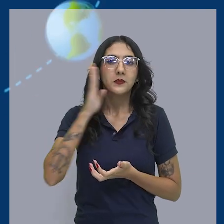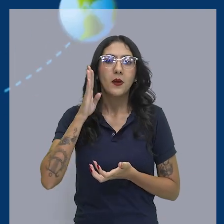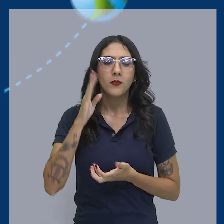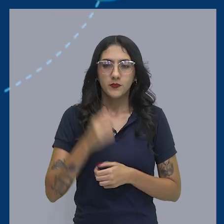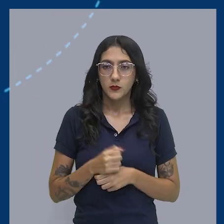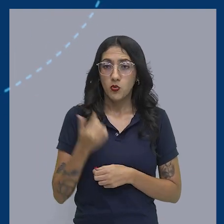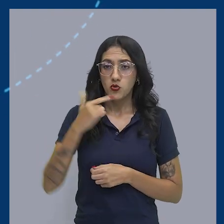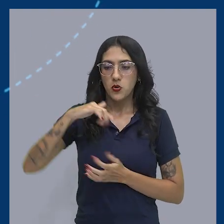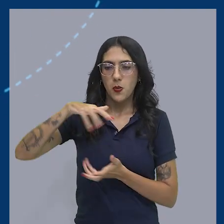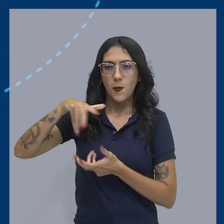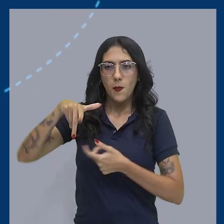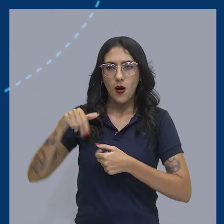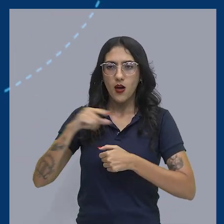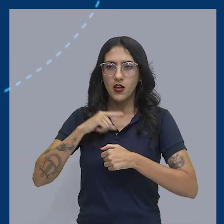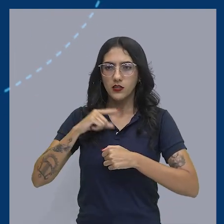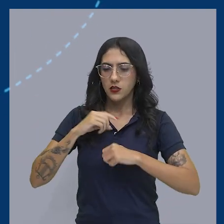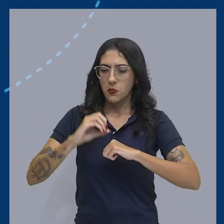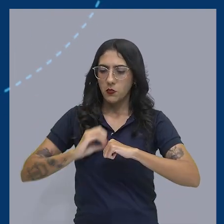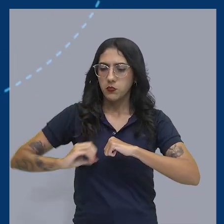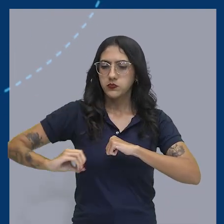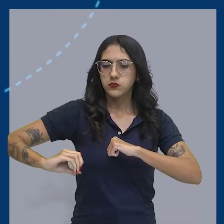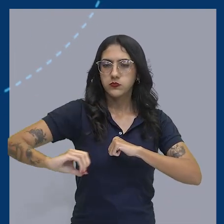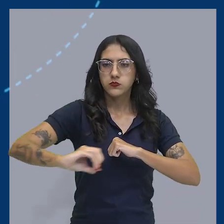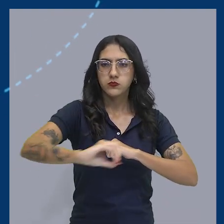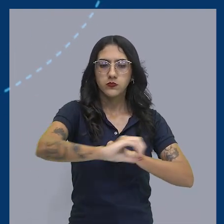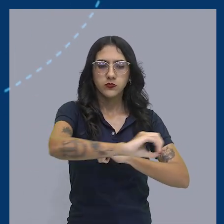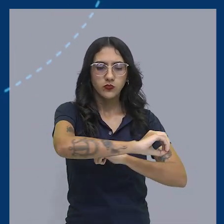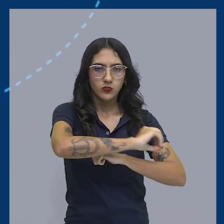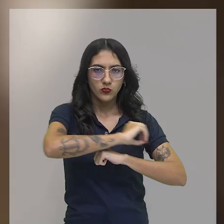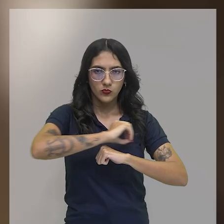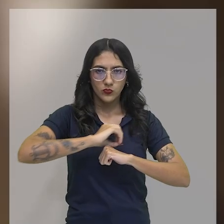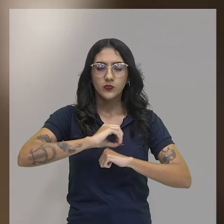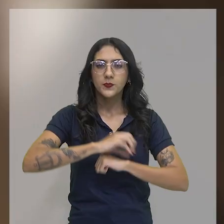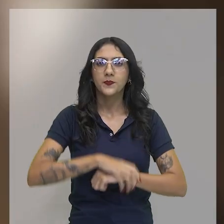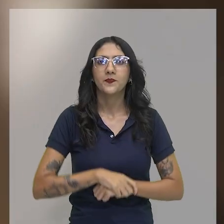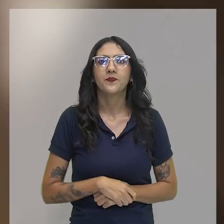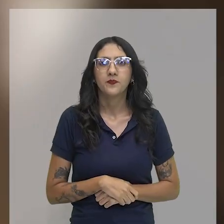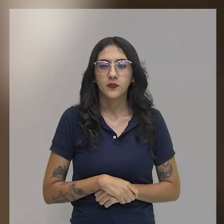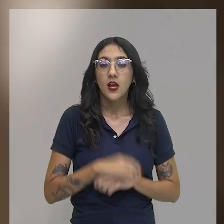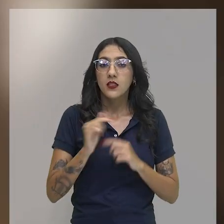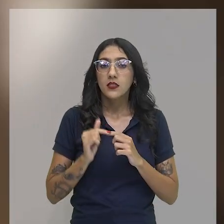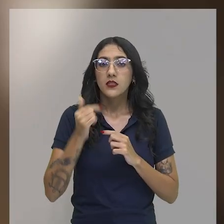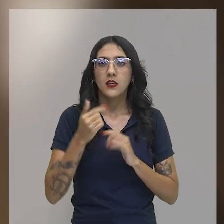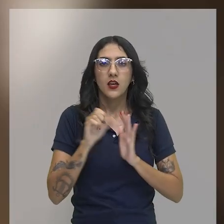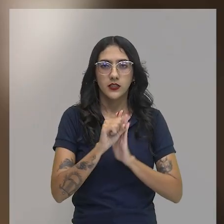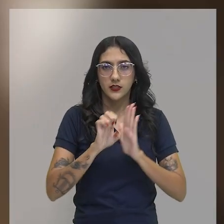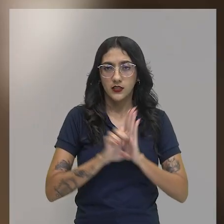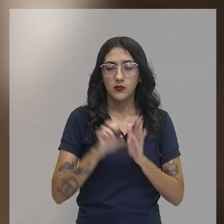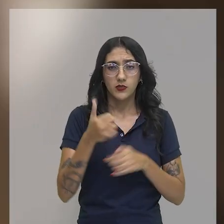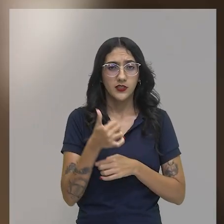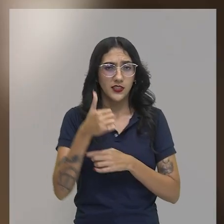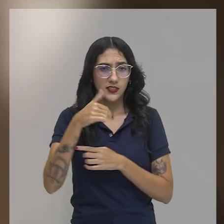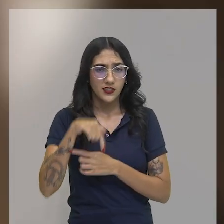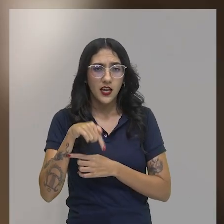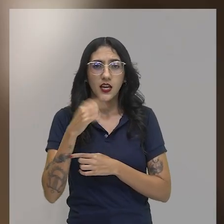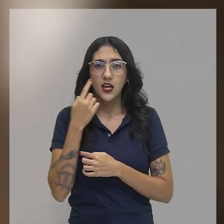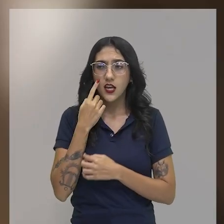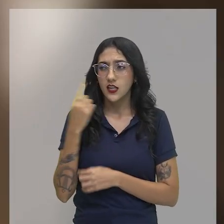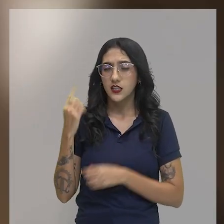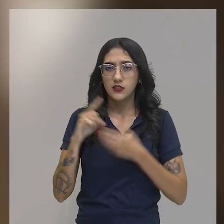planetas descreviam órbitas circulares ao seu redor. No século XVII, Johannes